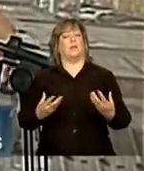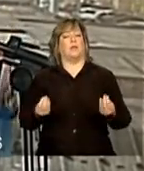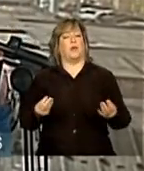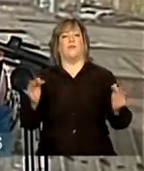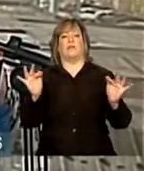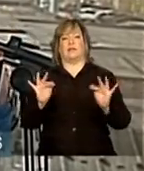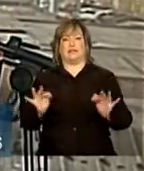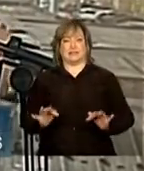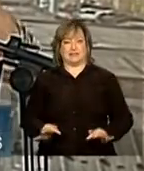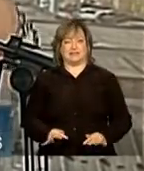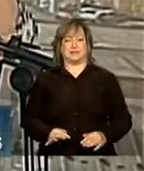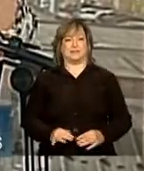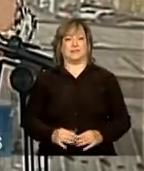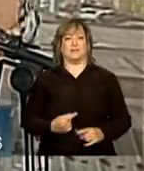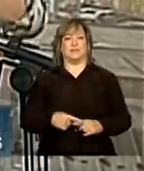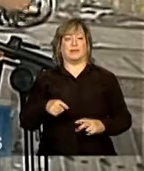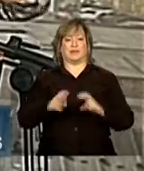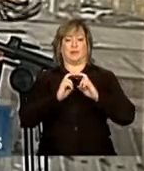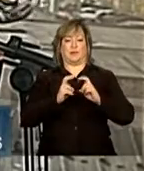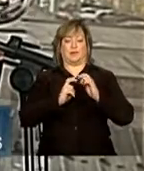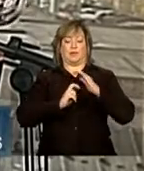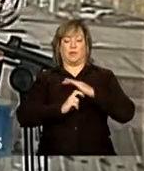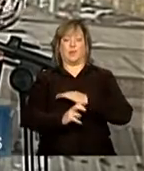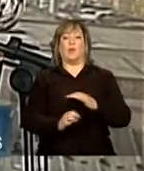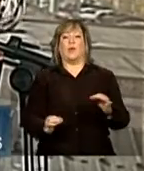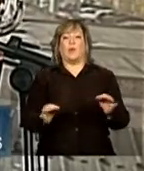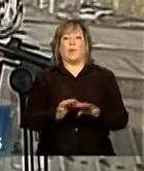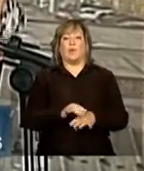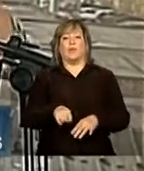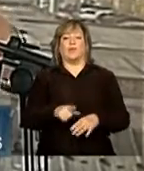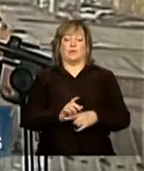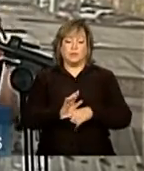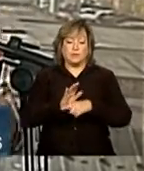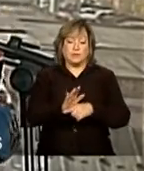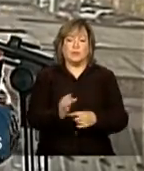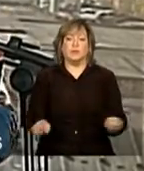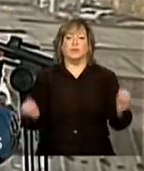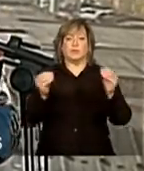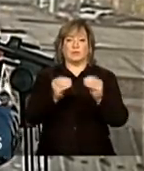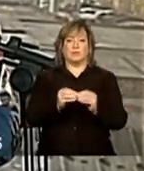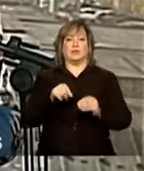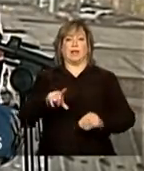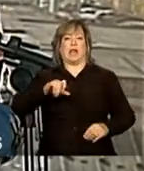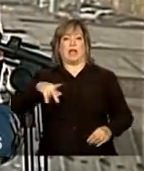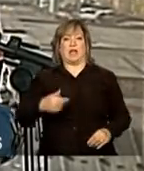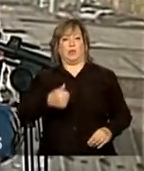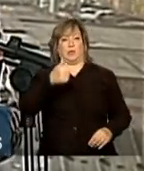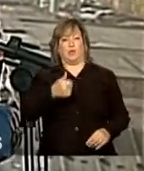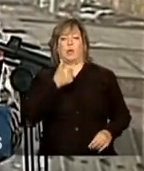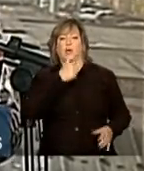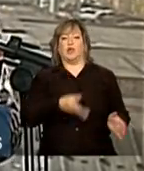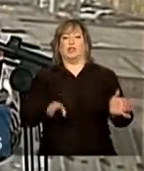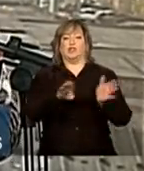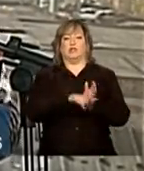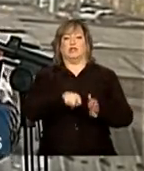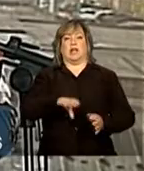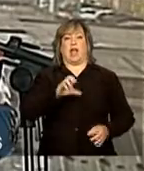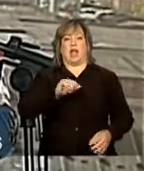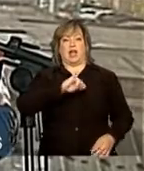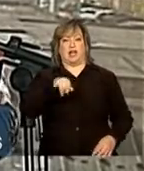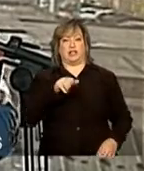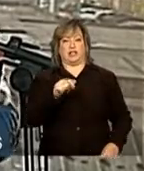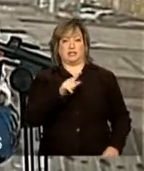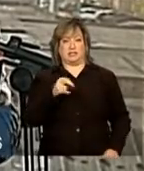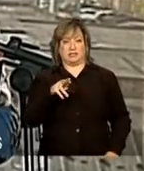muito feliz que o metrô, a complementação da linha 1 do metrô, chegue a Cajazeiras. É algo